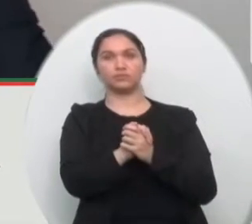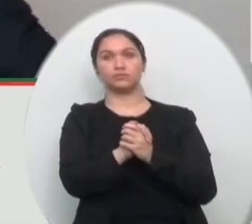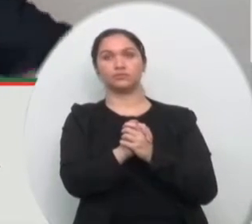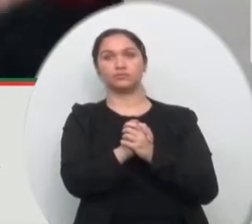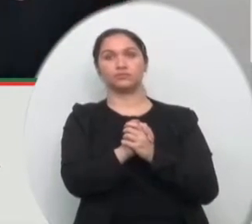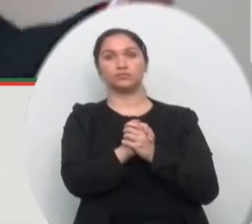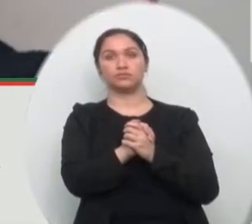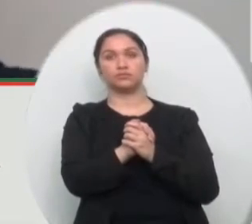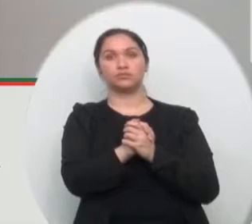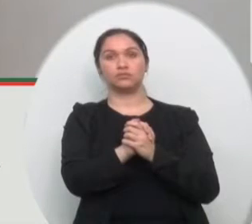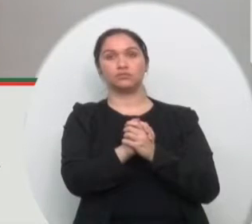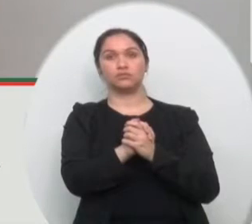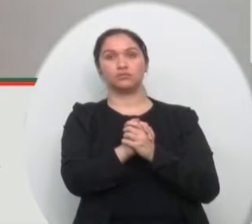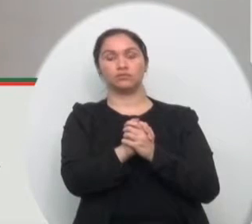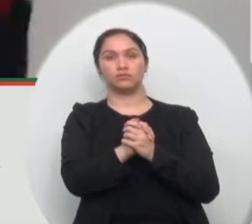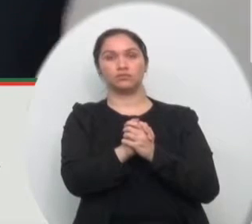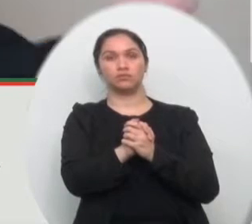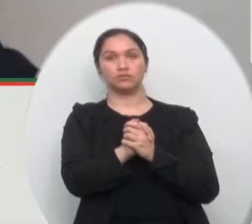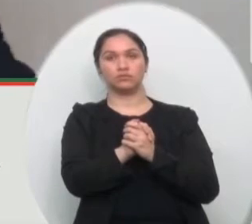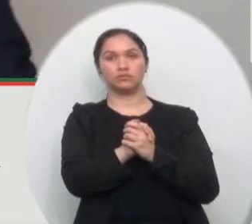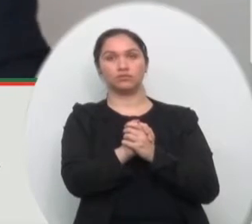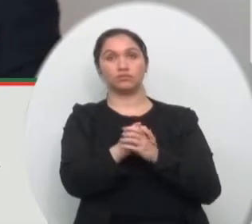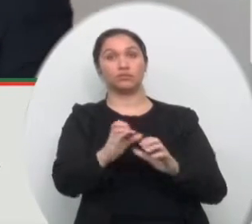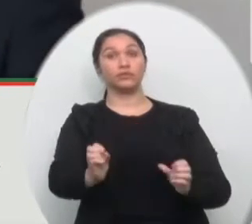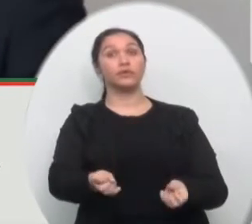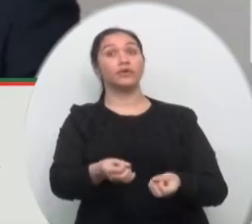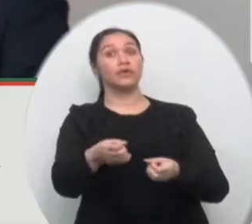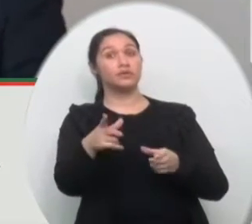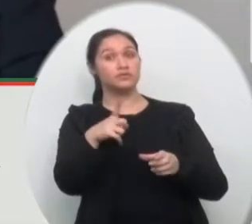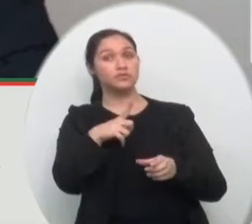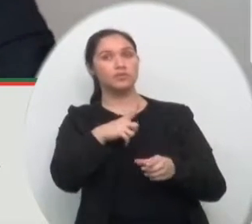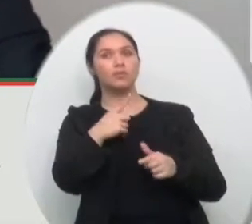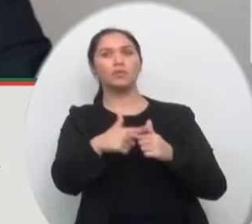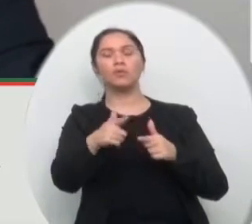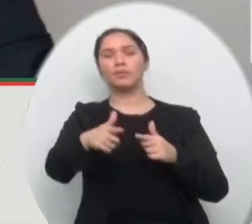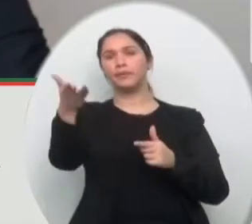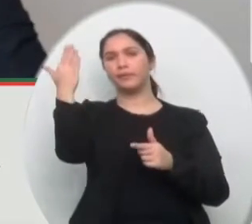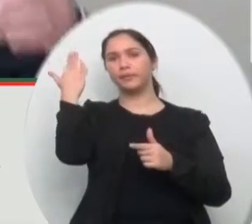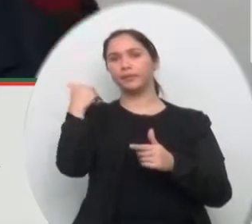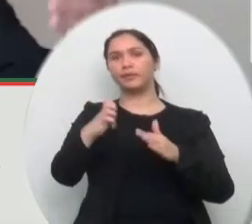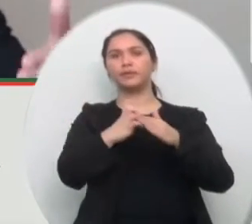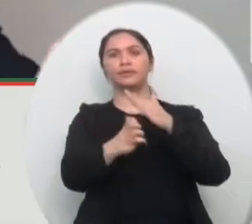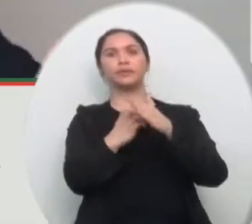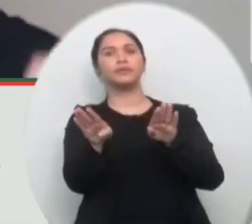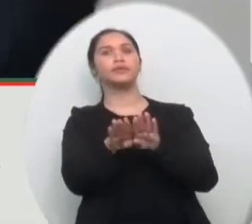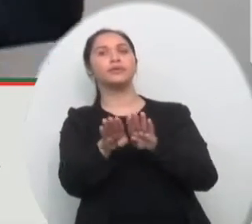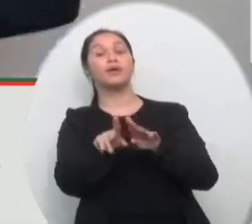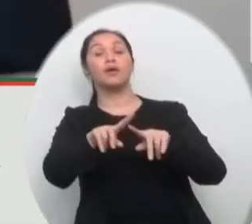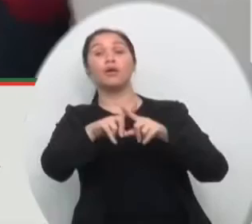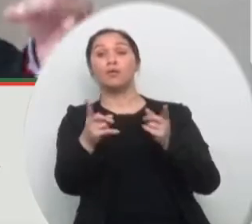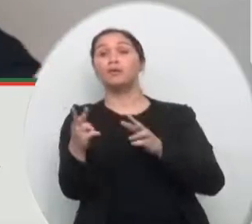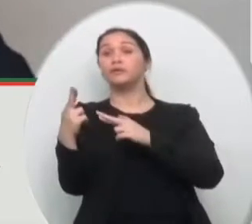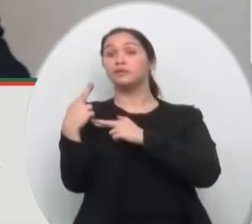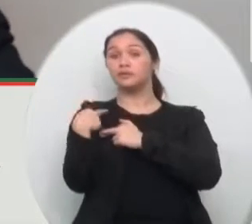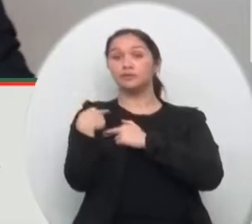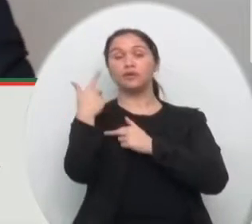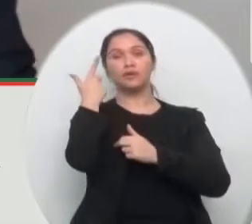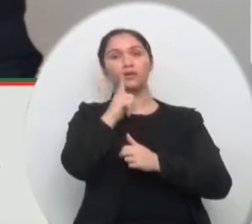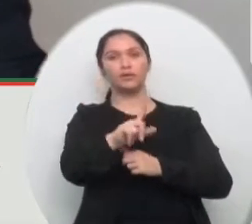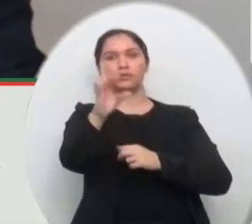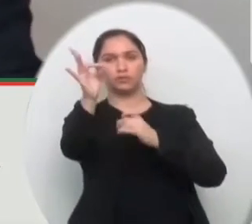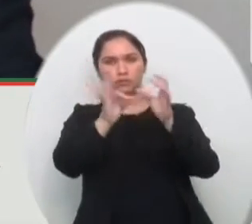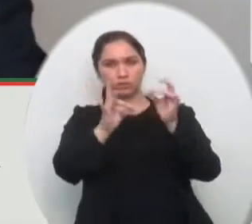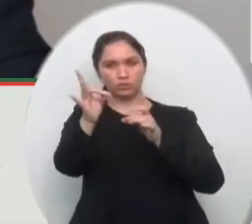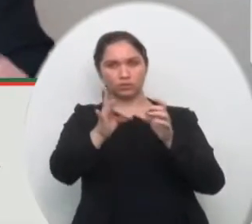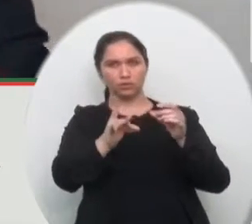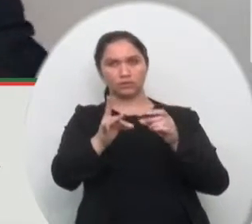parecidas, morria gado, mas foi se adequando e hoje é uma realidade, uma coisa positiva que desenvolve a região de Criciúma,